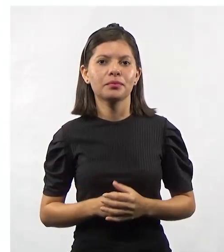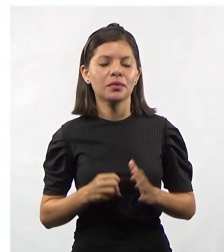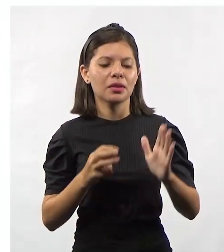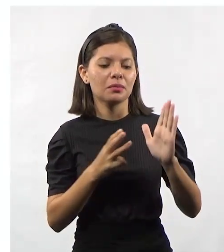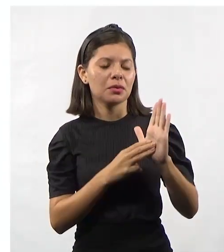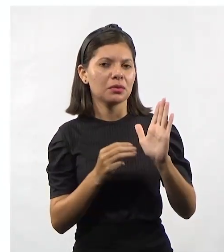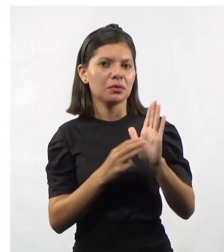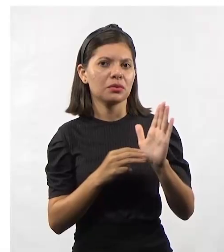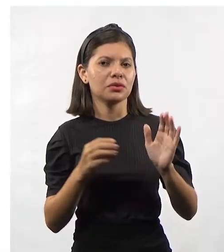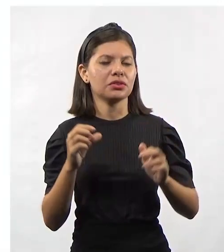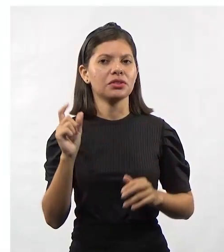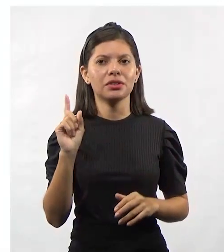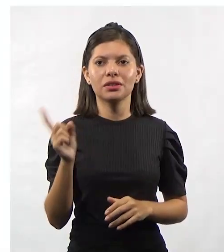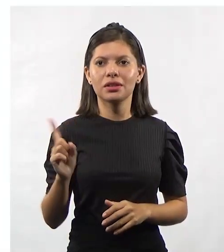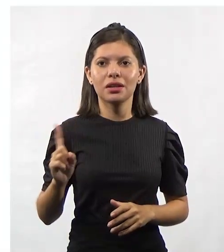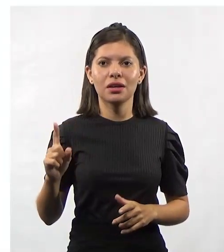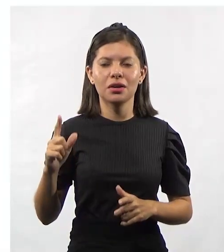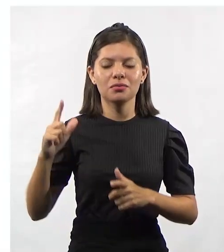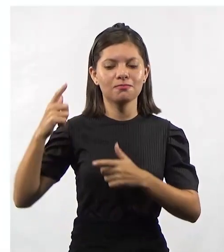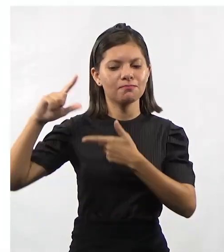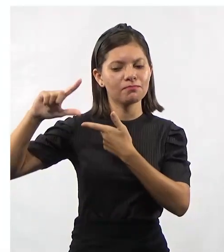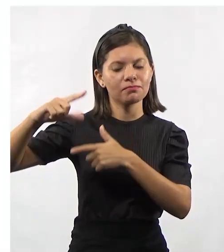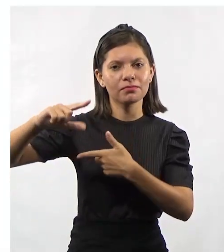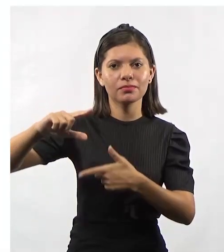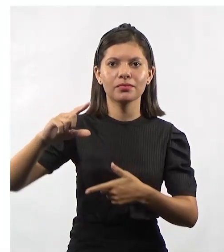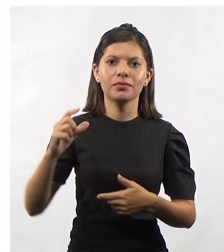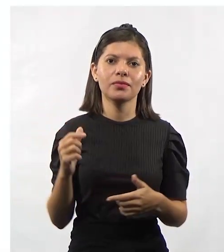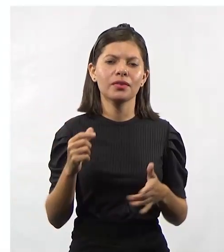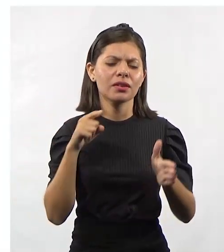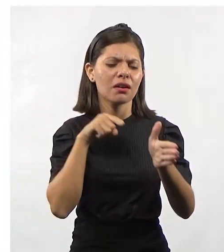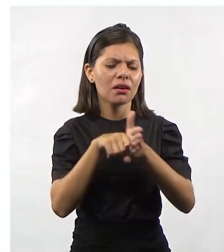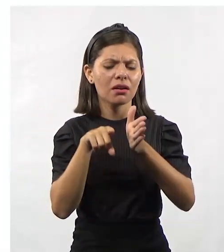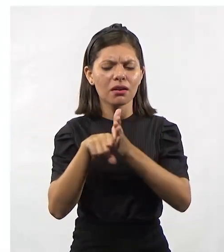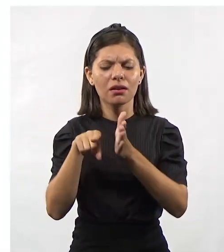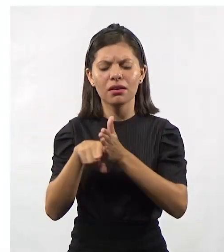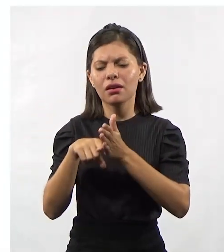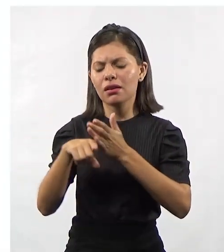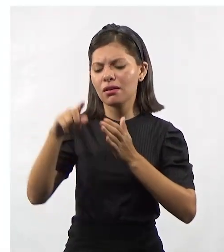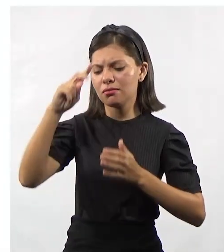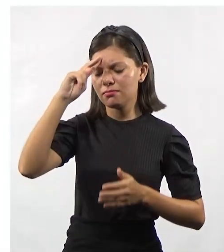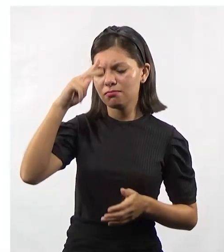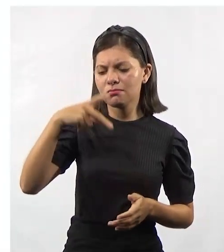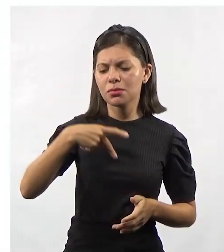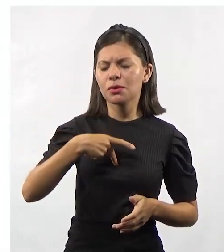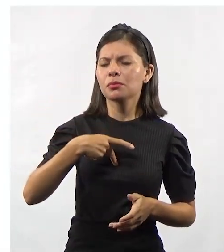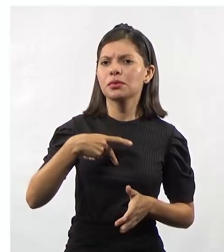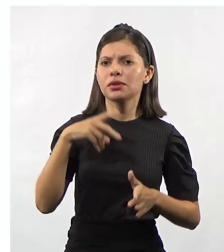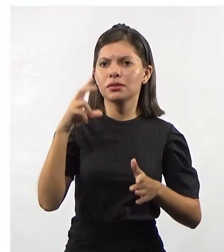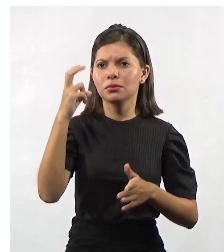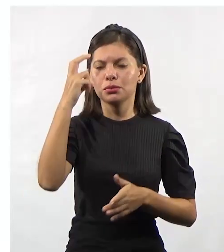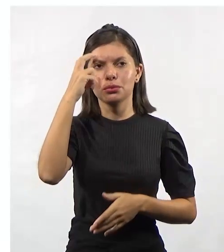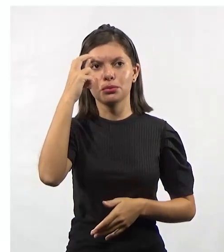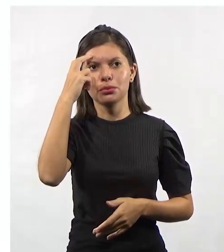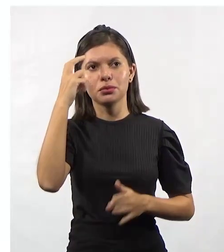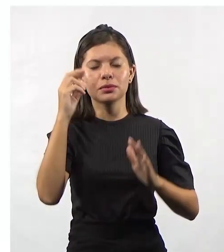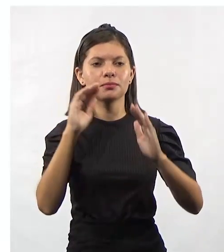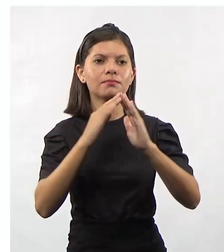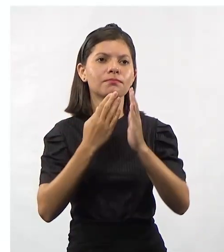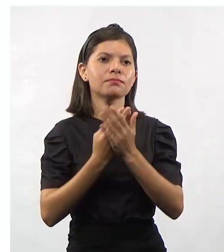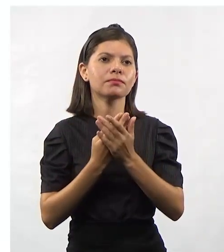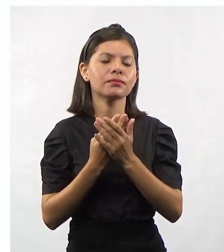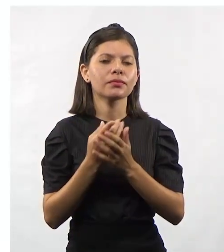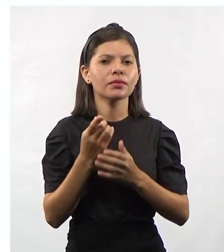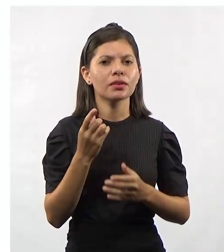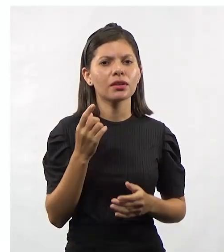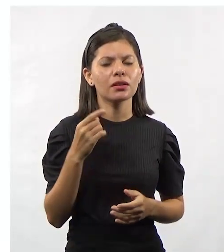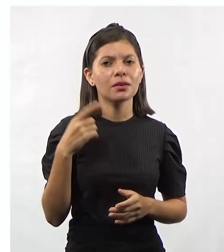tradicionais, mas questionando a sua própria cultura escolar, né? Então, esse aqui é o primeiro passo, né?